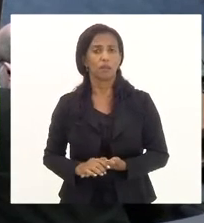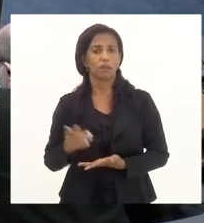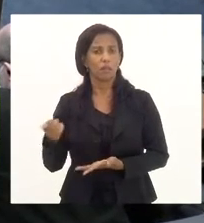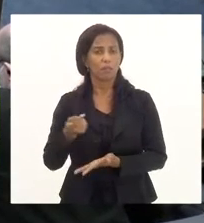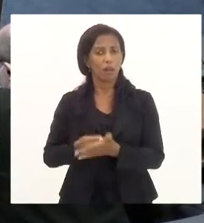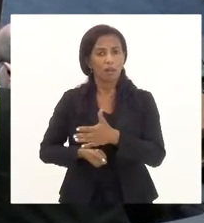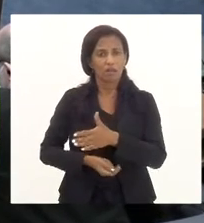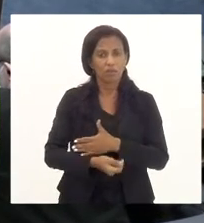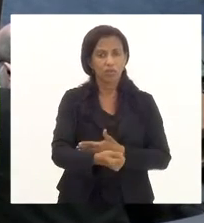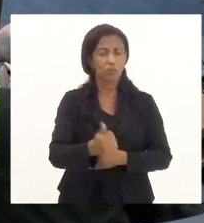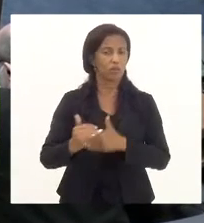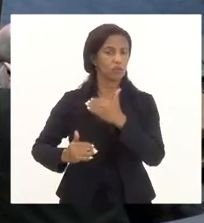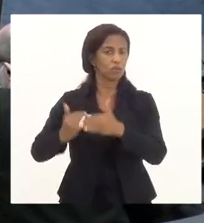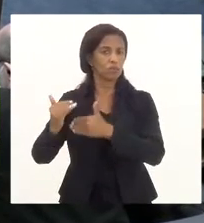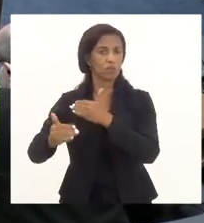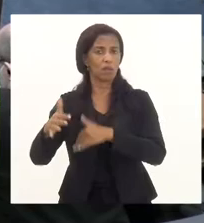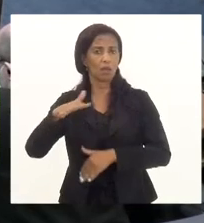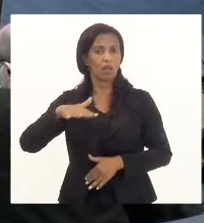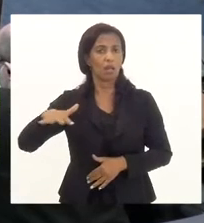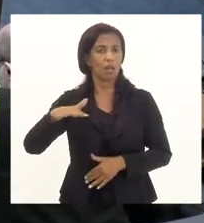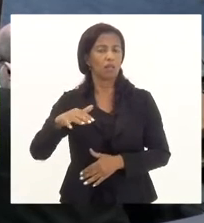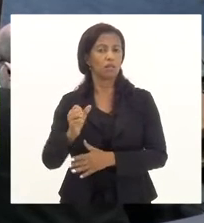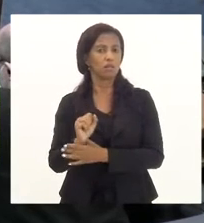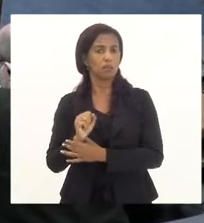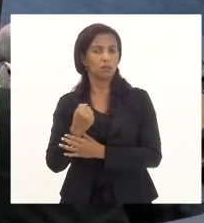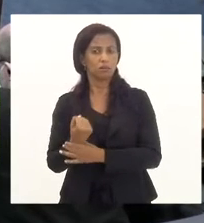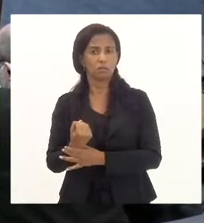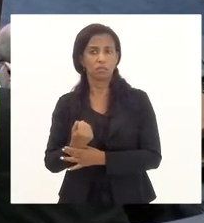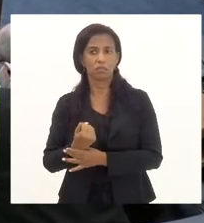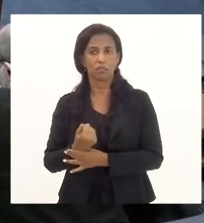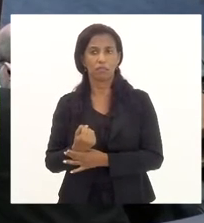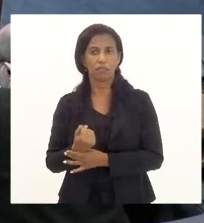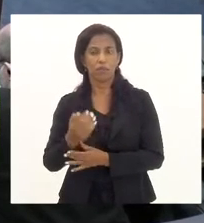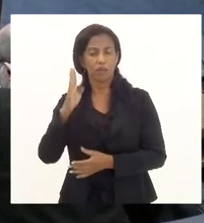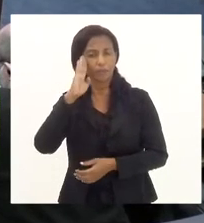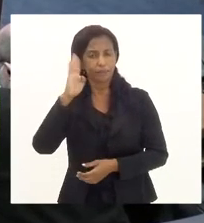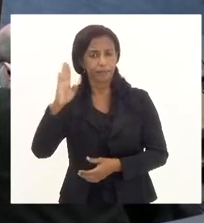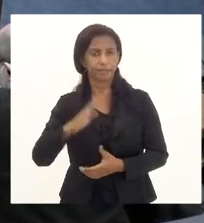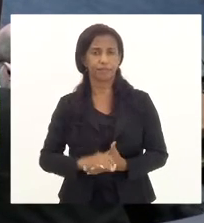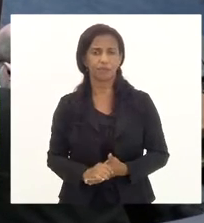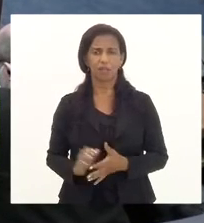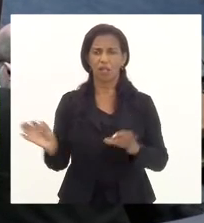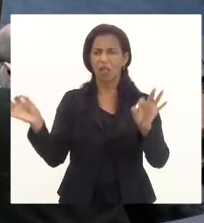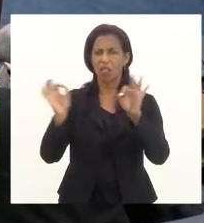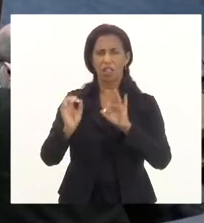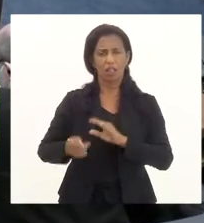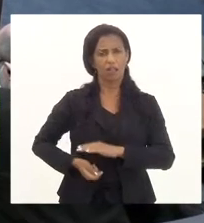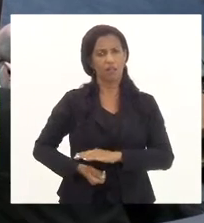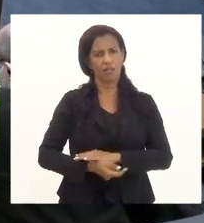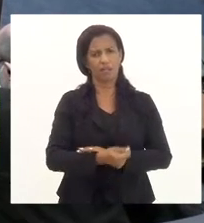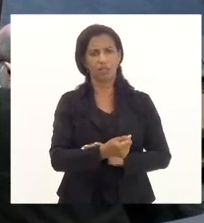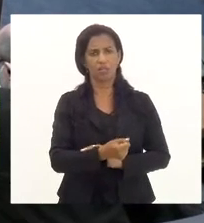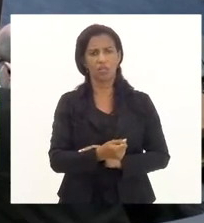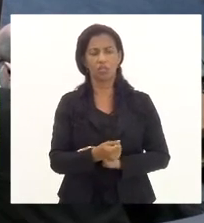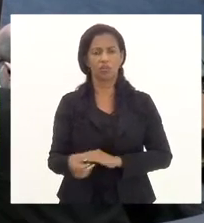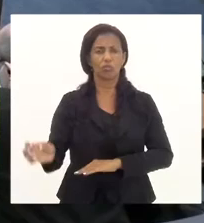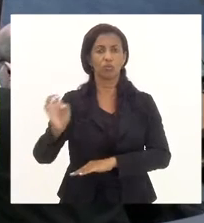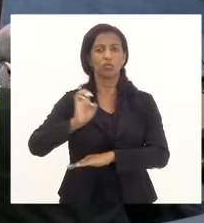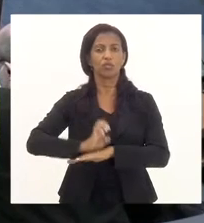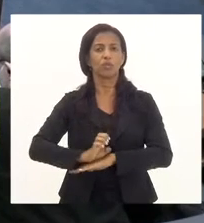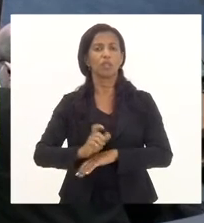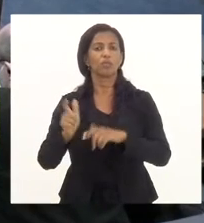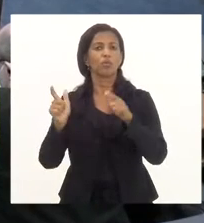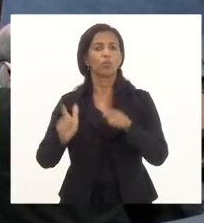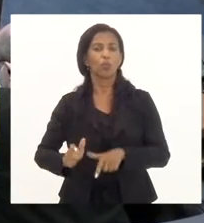investimentos e desenvolvimento a área de segurança ela é fundamental ninguém vai investir no estado